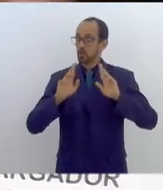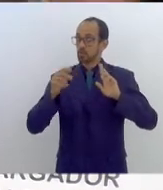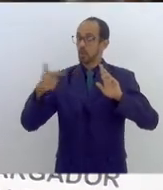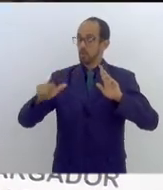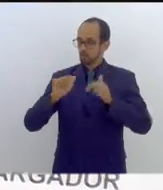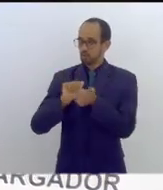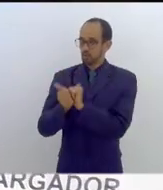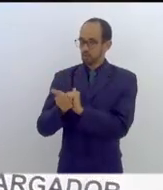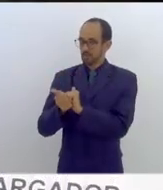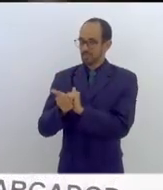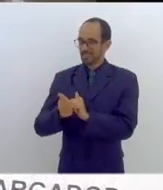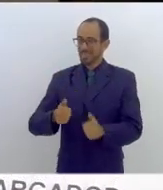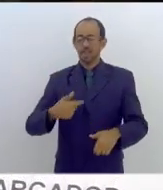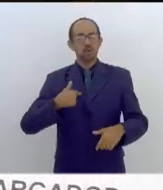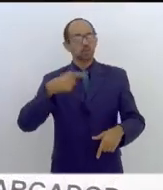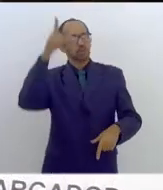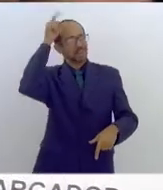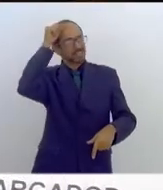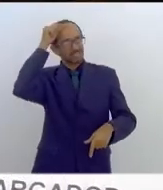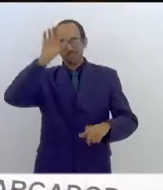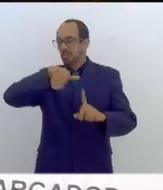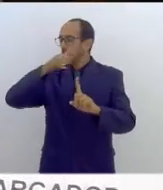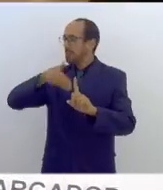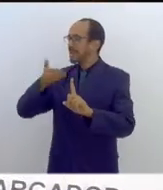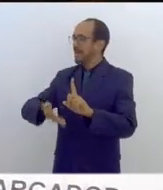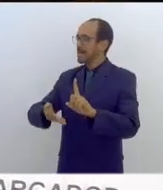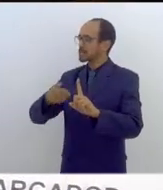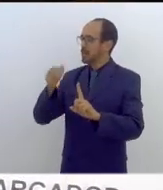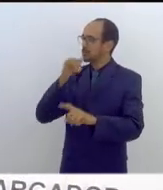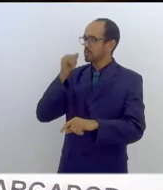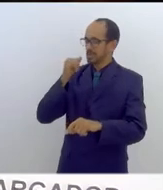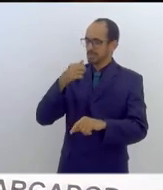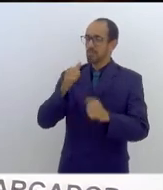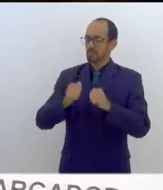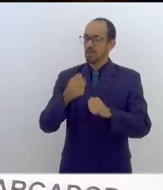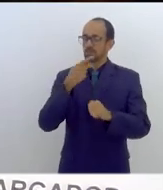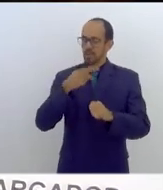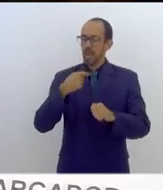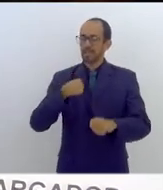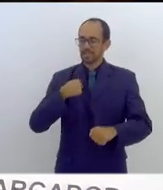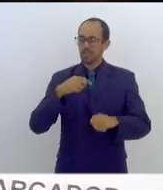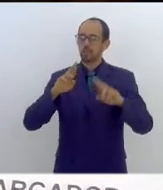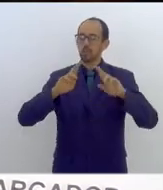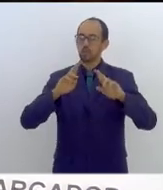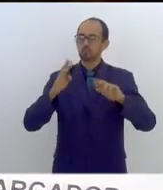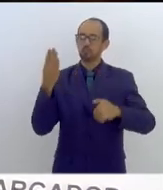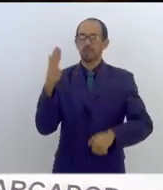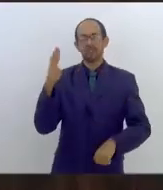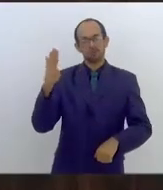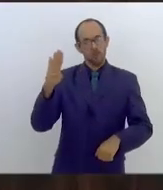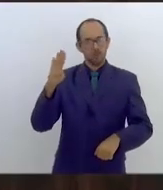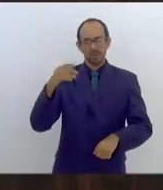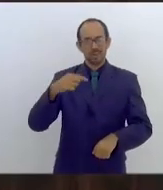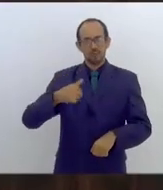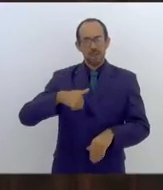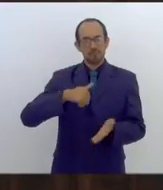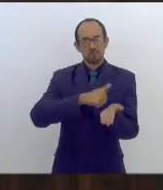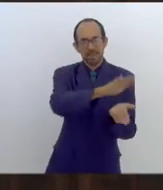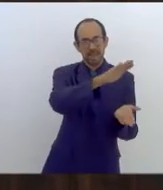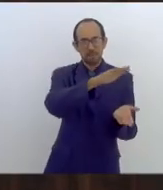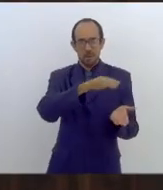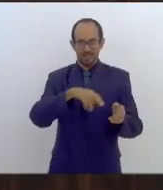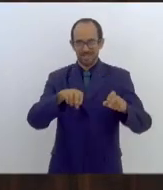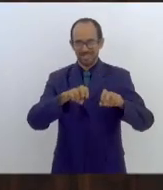aliviado que teve uma homenagem que é o Fluminense então eu posso dizer que eu sou botafoguense eu acho que não me tiram da mesa por causa disso